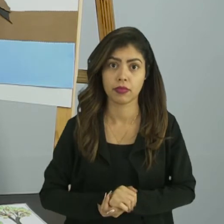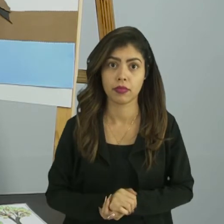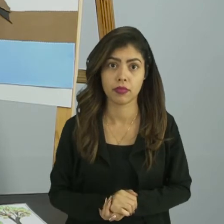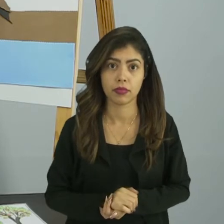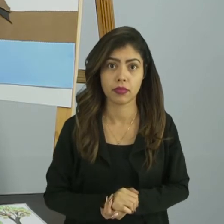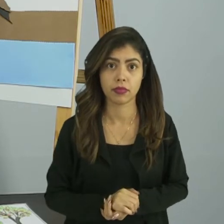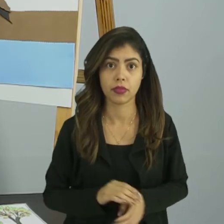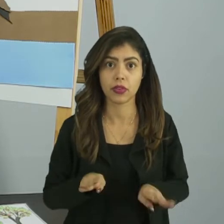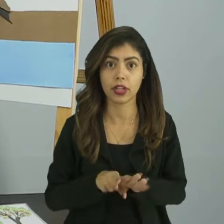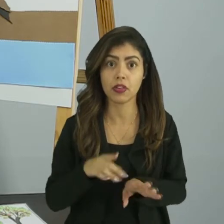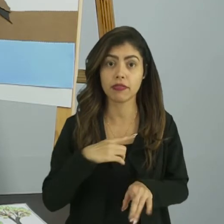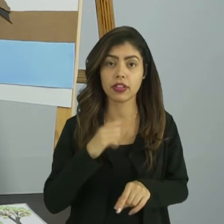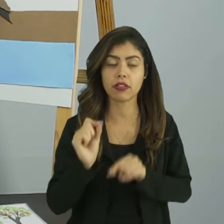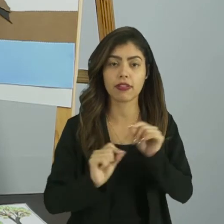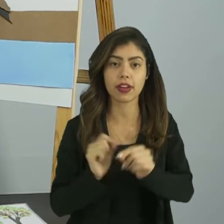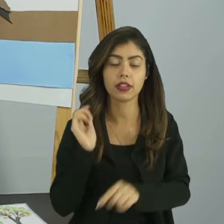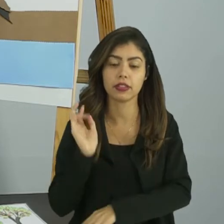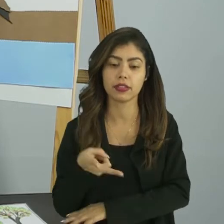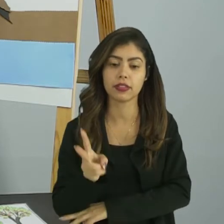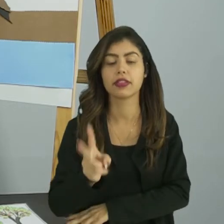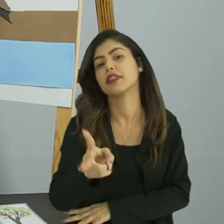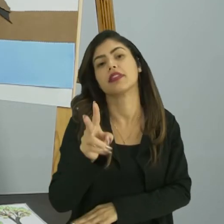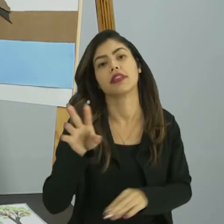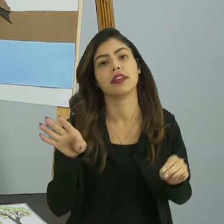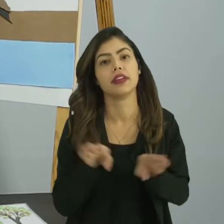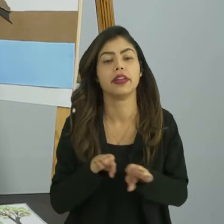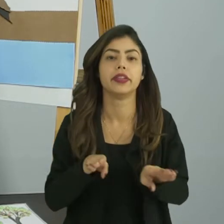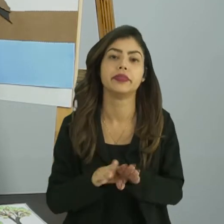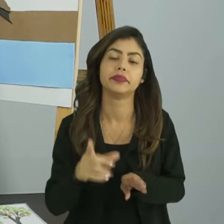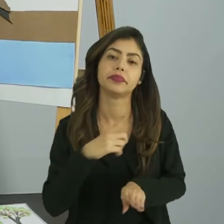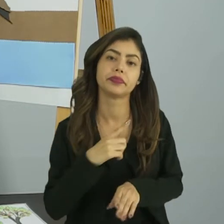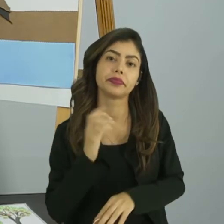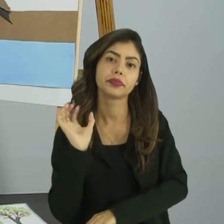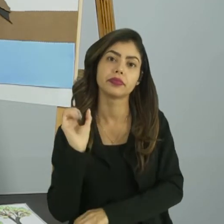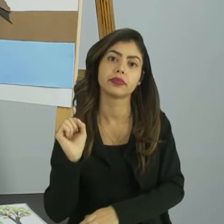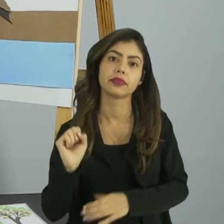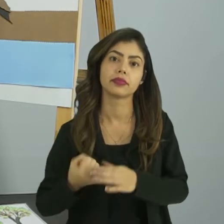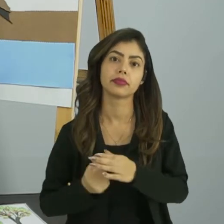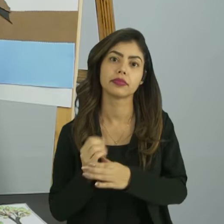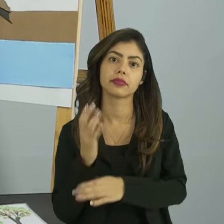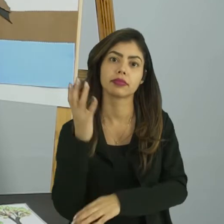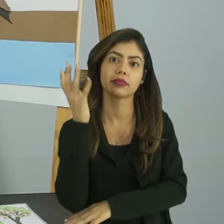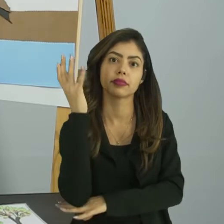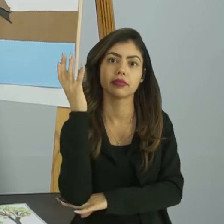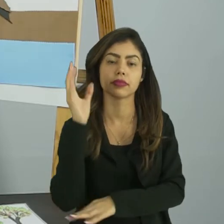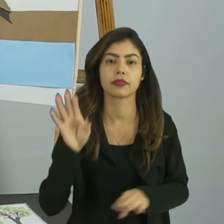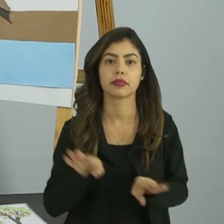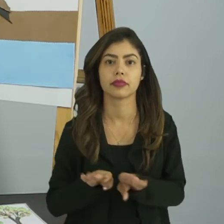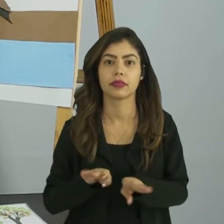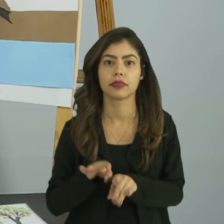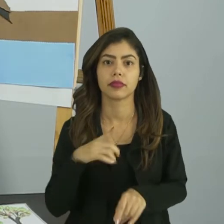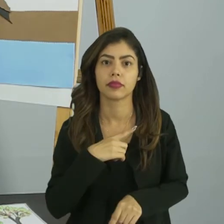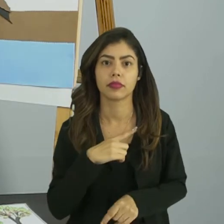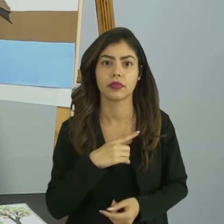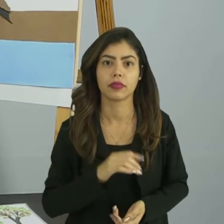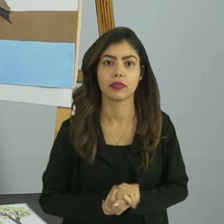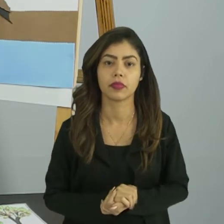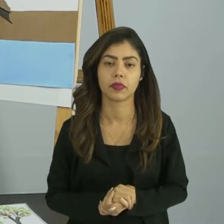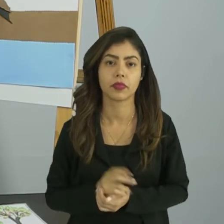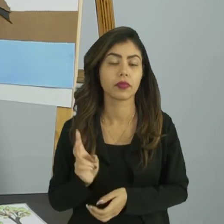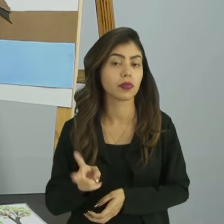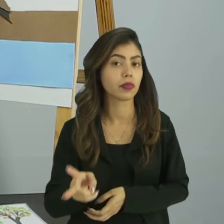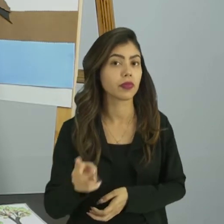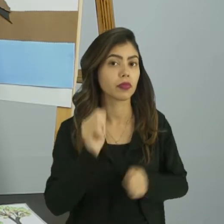precisa continuar o seu desenvolvimento, o seu crescimento, certo? Vamos continuar. Acompanhe aí na